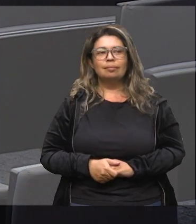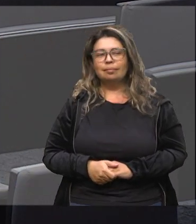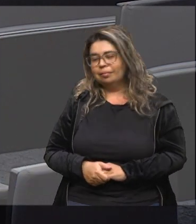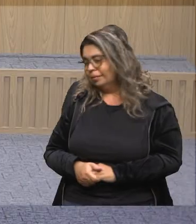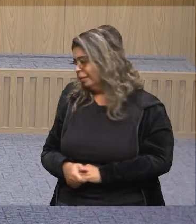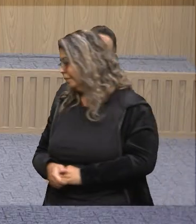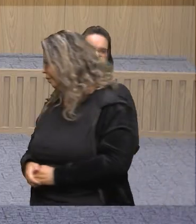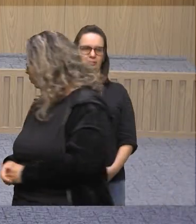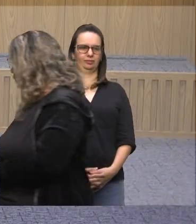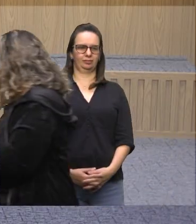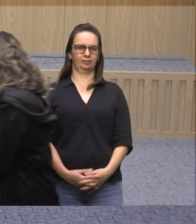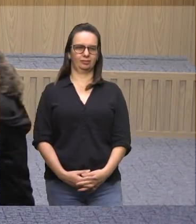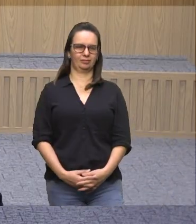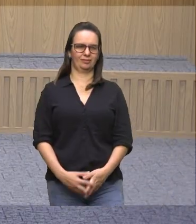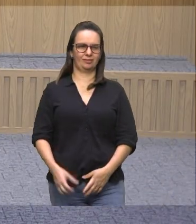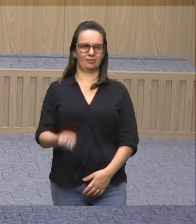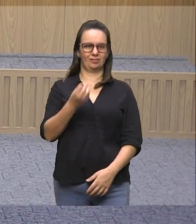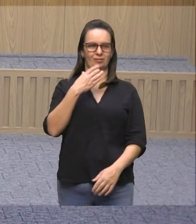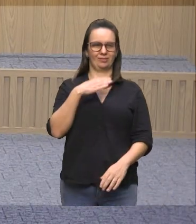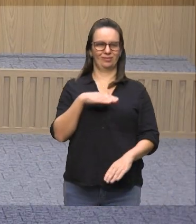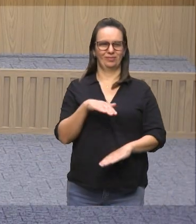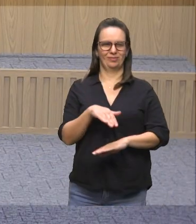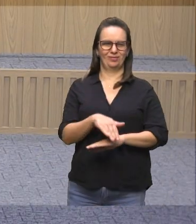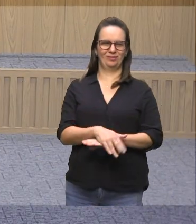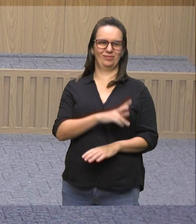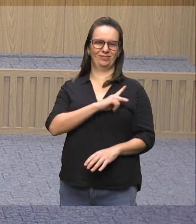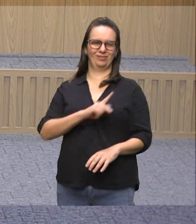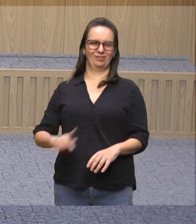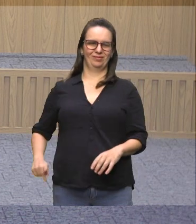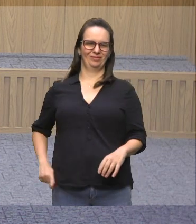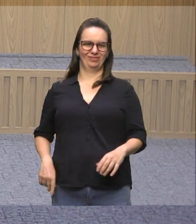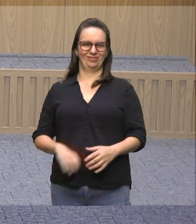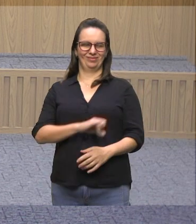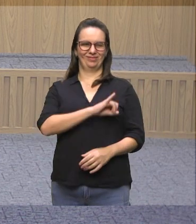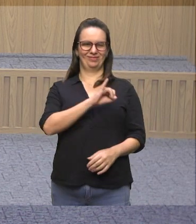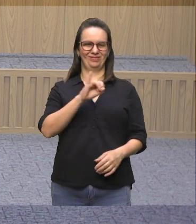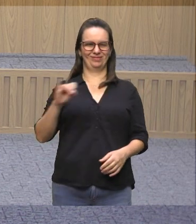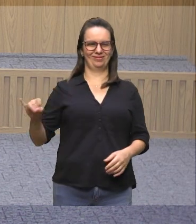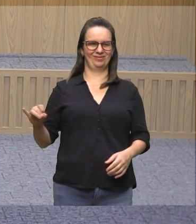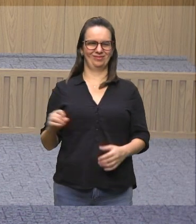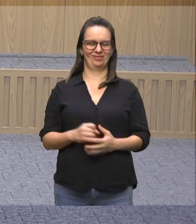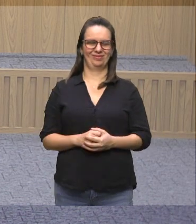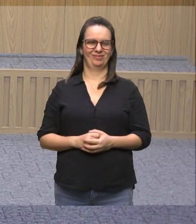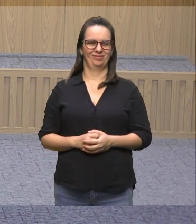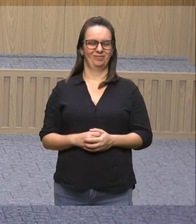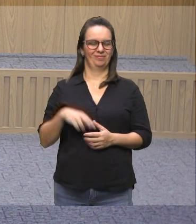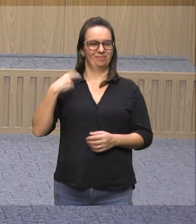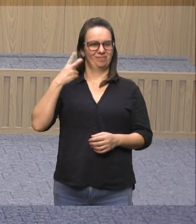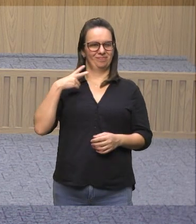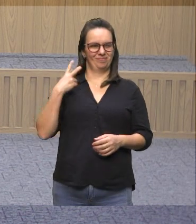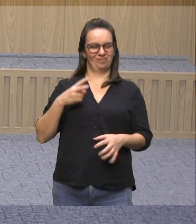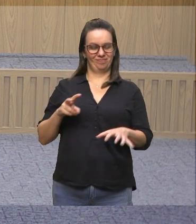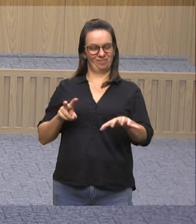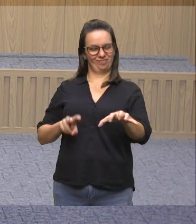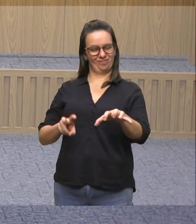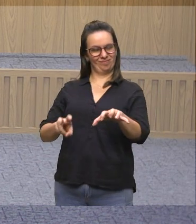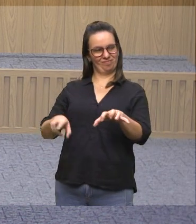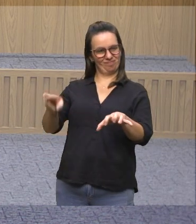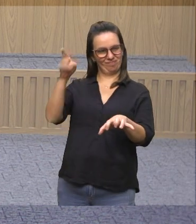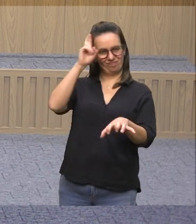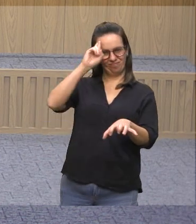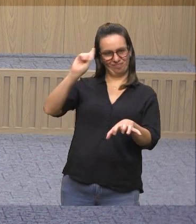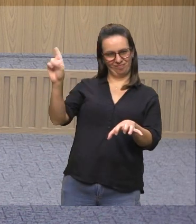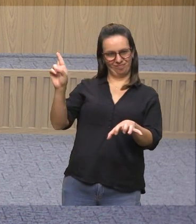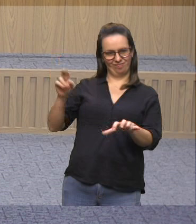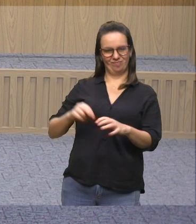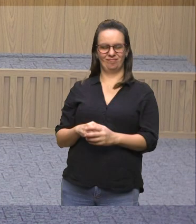Boa noite, senhor presidente, a qual estendo os cumprimentos aos demais integrantes da mesa, vereadores, público aqui presente, que nos